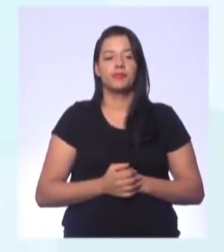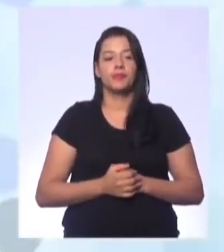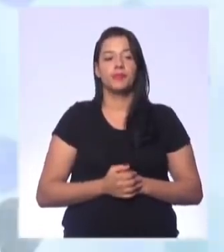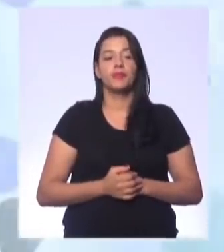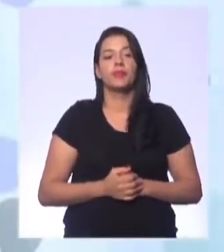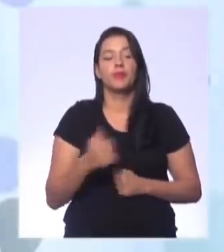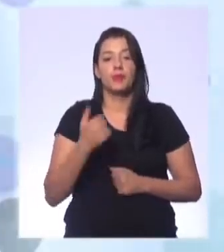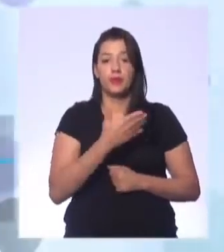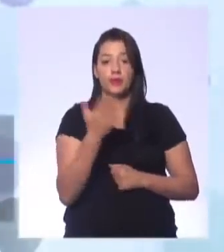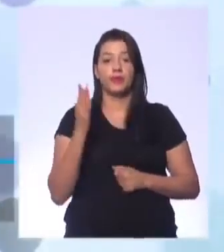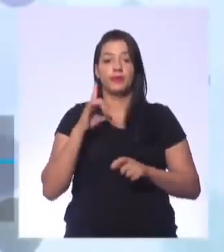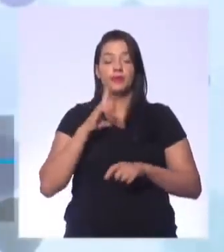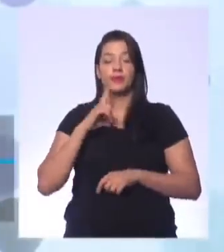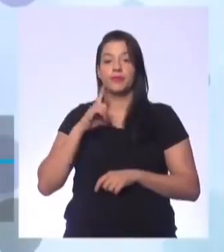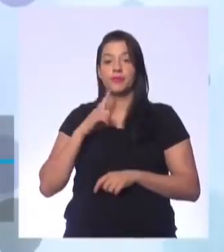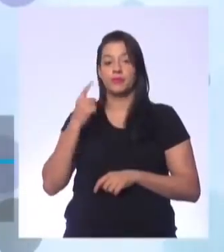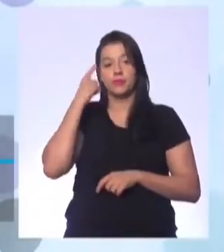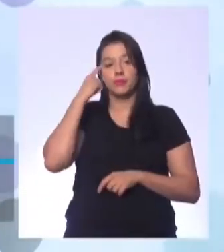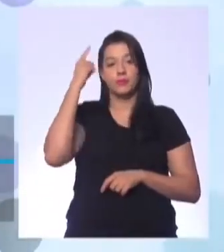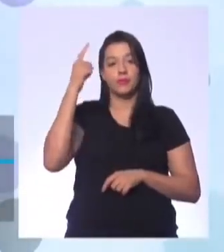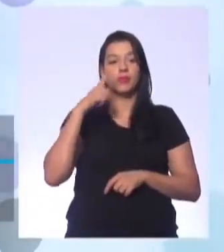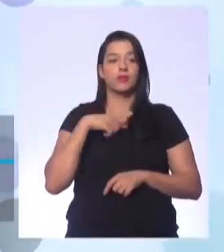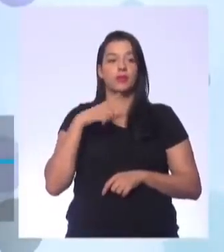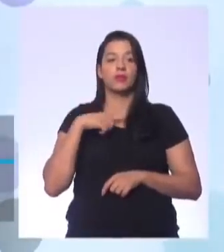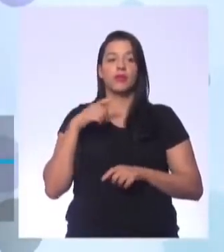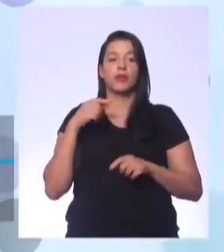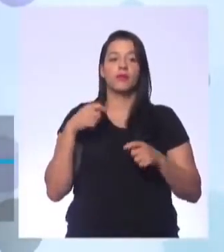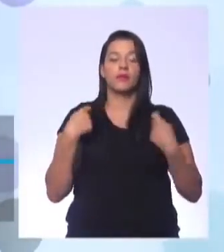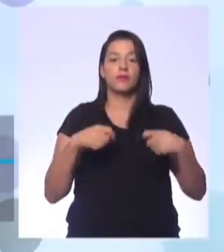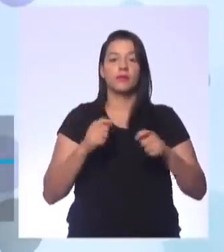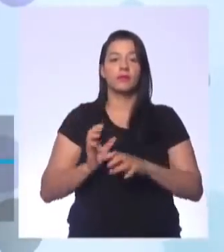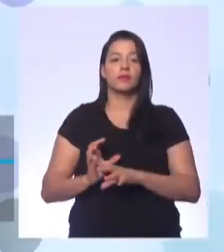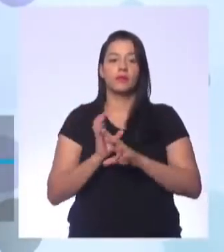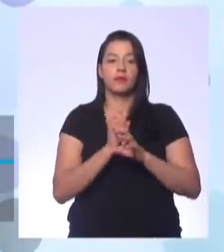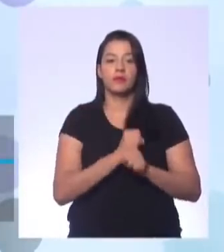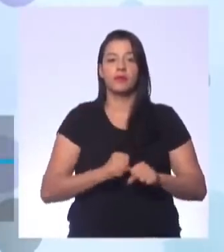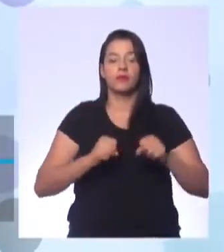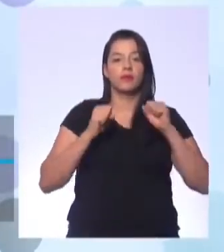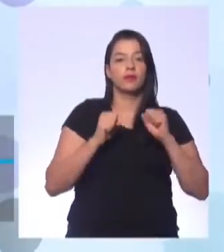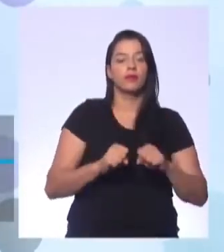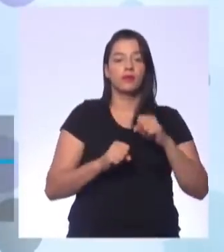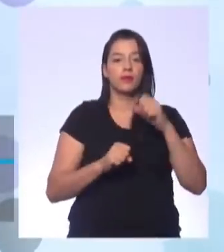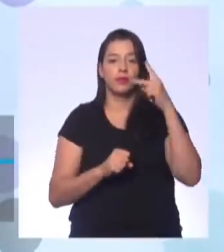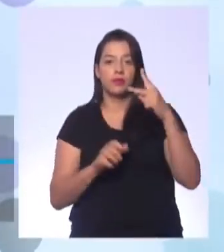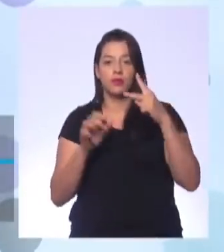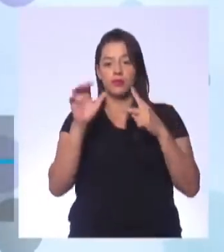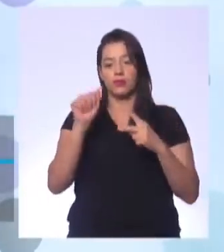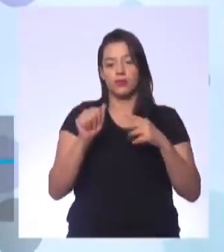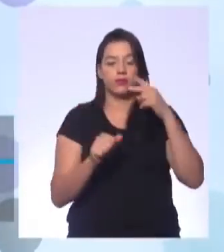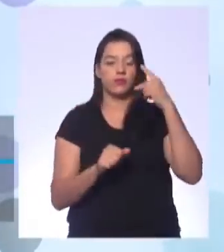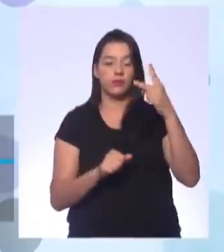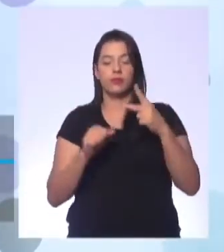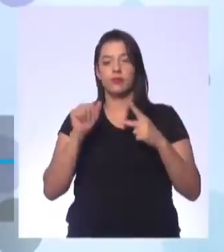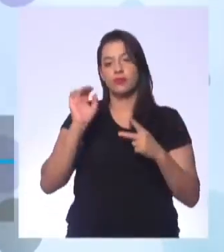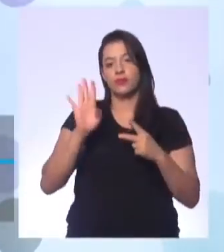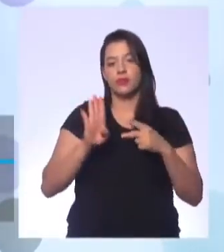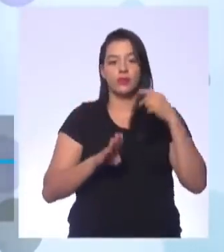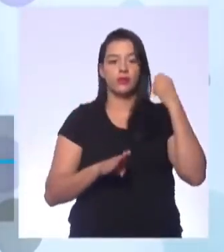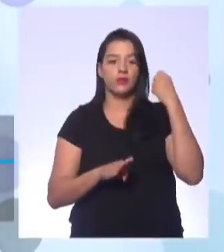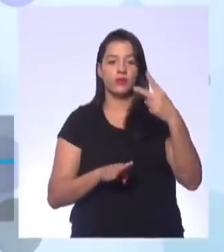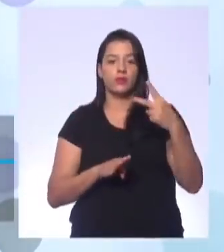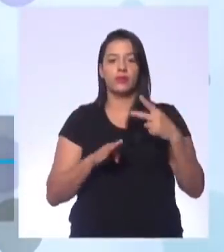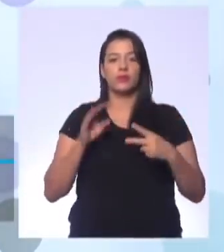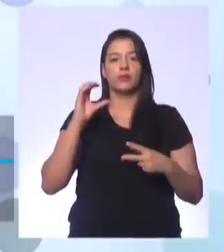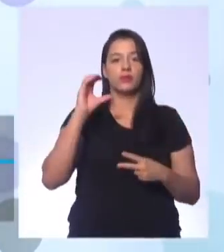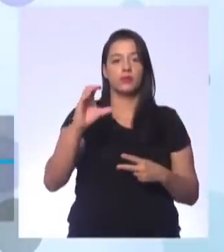simples a sair daí Aí se vocês quiserem sempre chegar nesse caso poderia ter feito dois A2 B2 C2